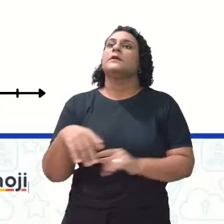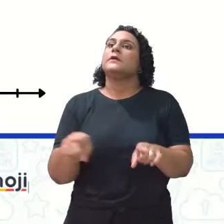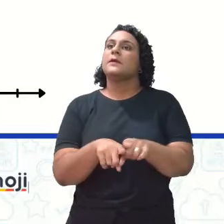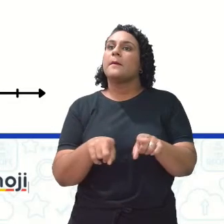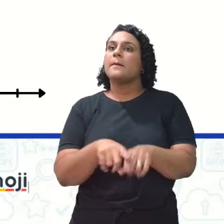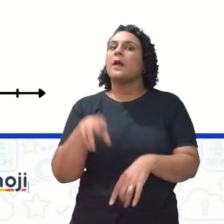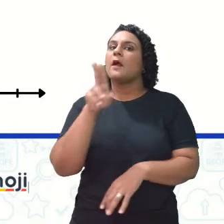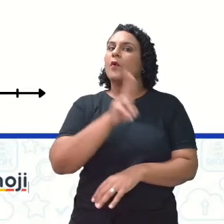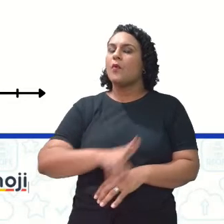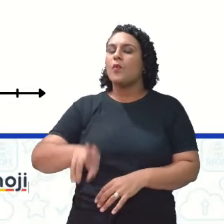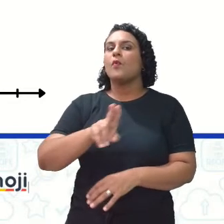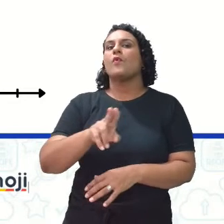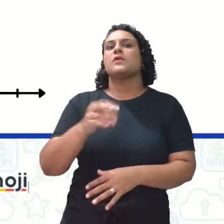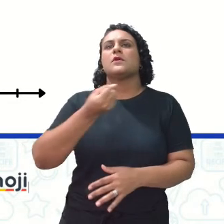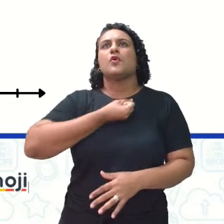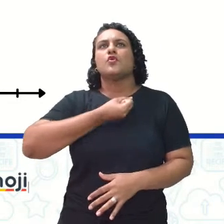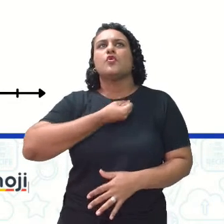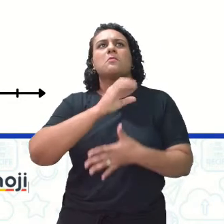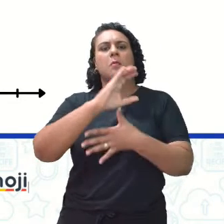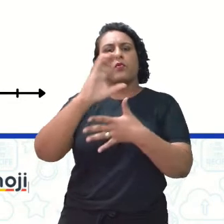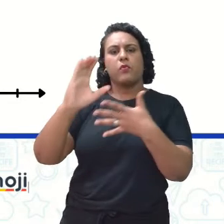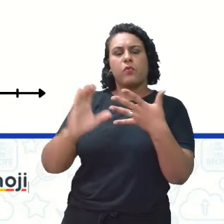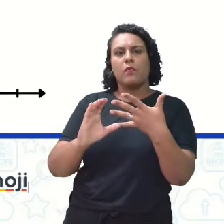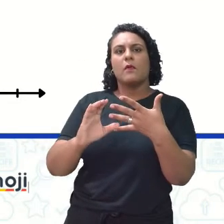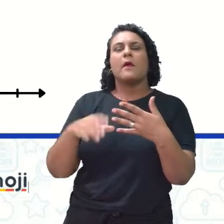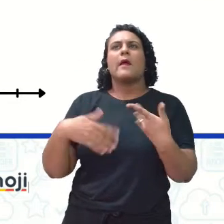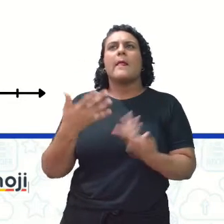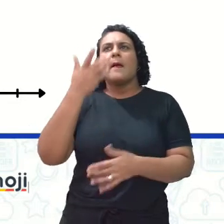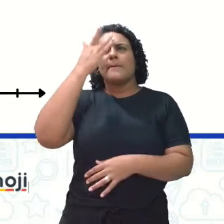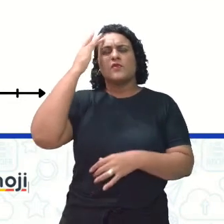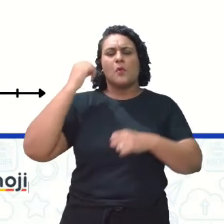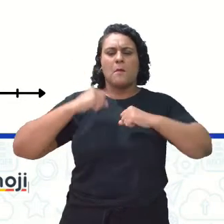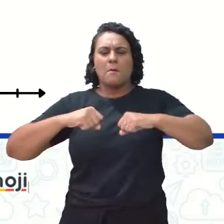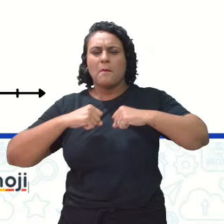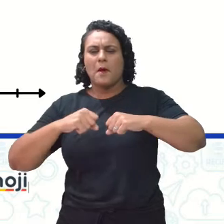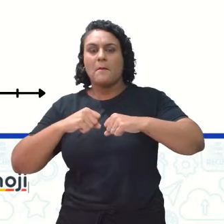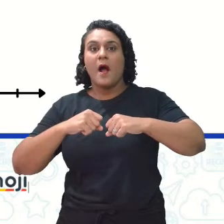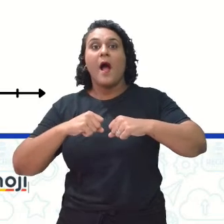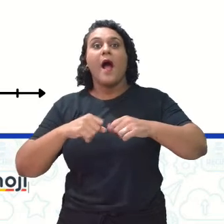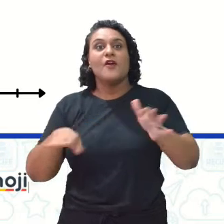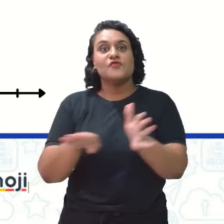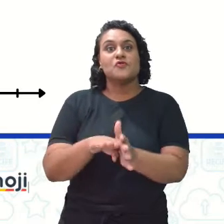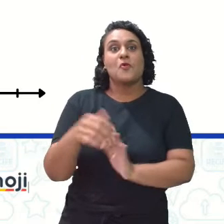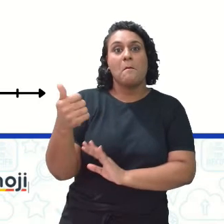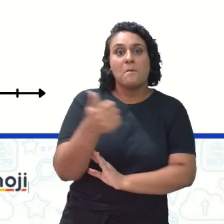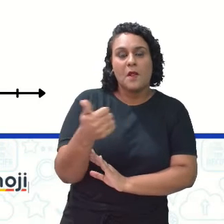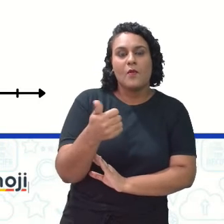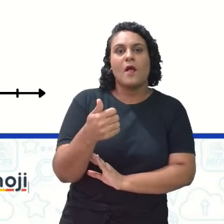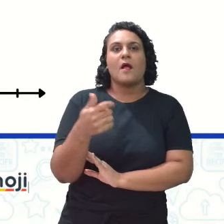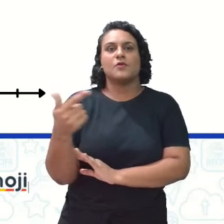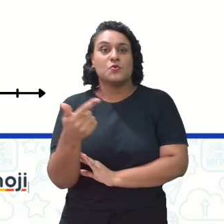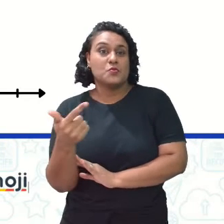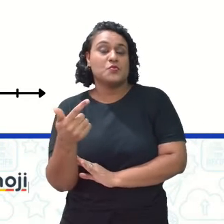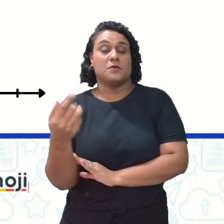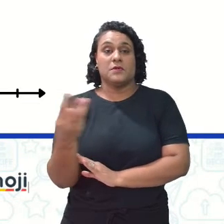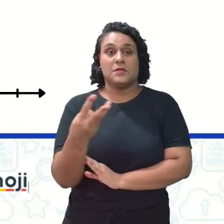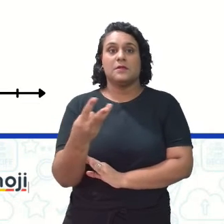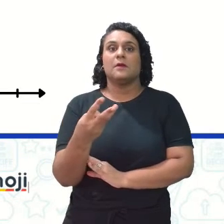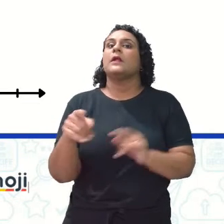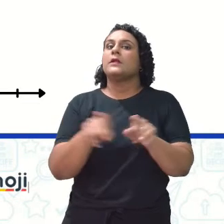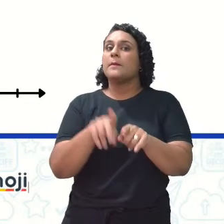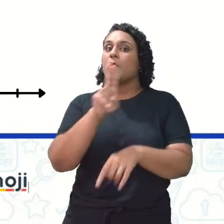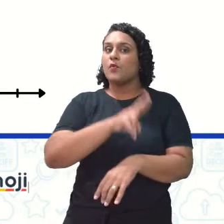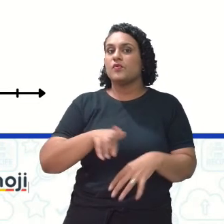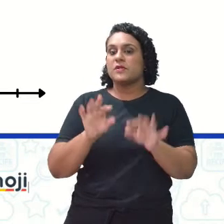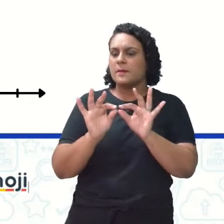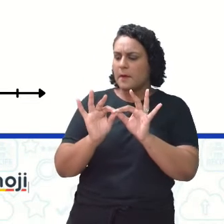números para classificar, o cara ficou lá em primeiro lugar, em terceiro lugar, em 10º lugar. A gente utiliza para medir, certo?